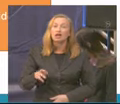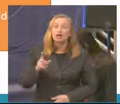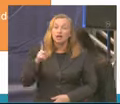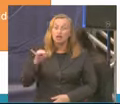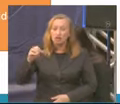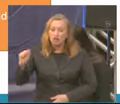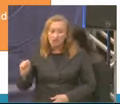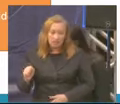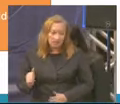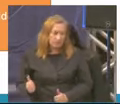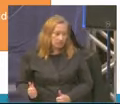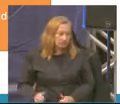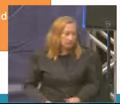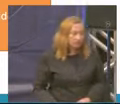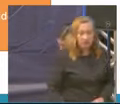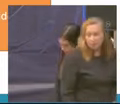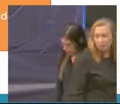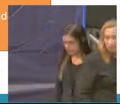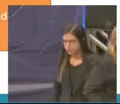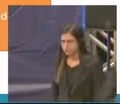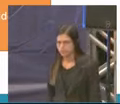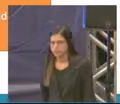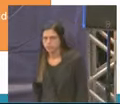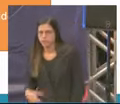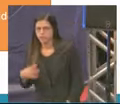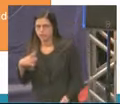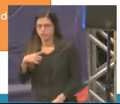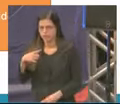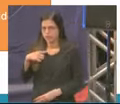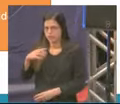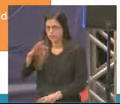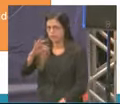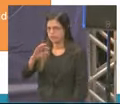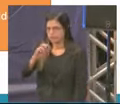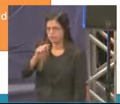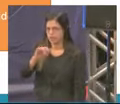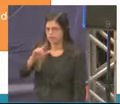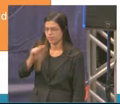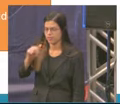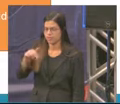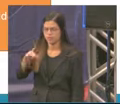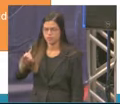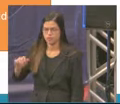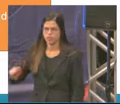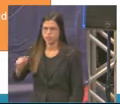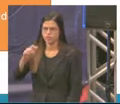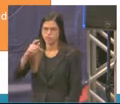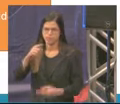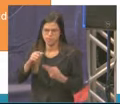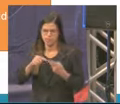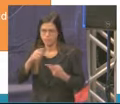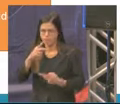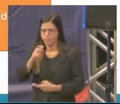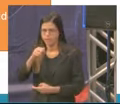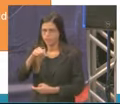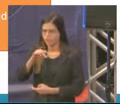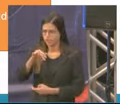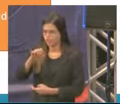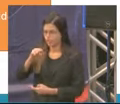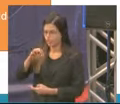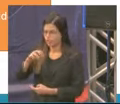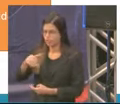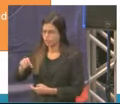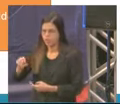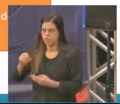na sequência, Filipinas, Tailândia, Bangladesh, própria Índia, Paquistão e até países da África,